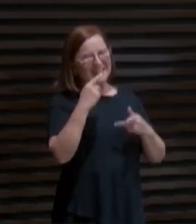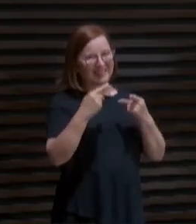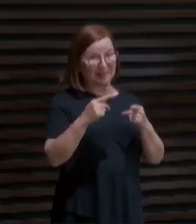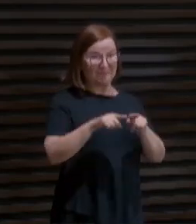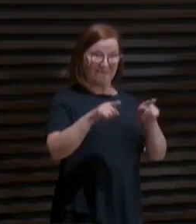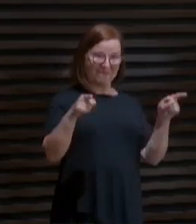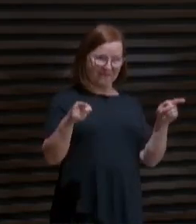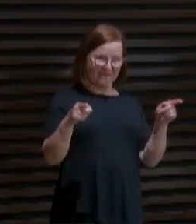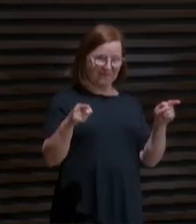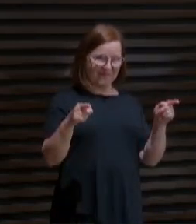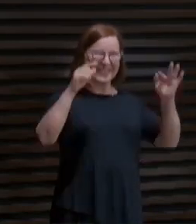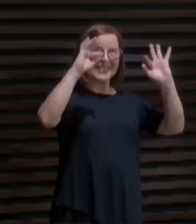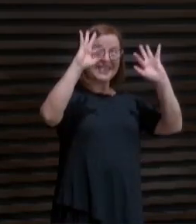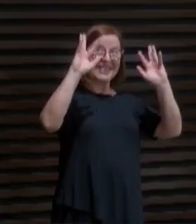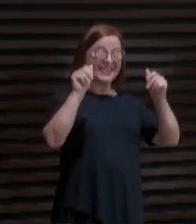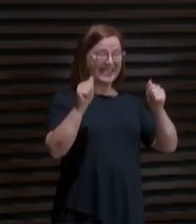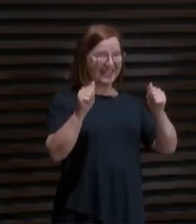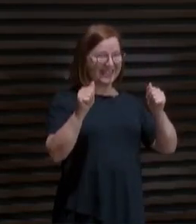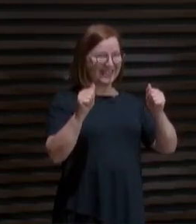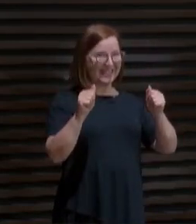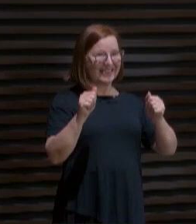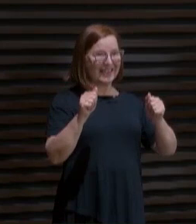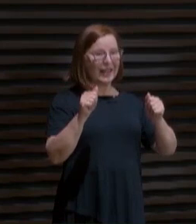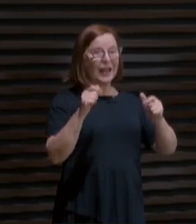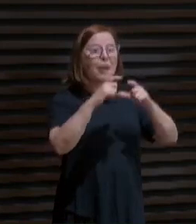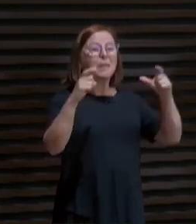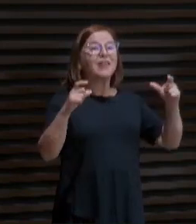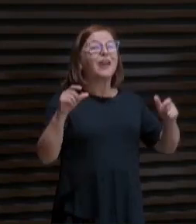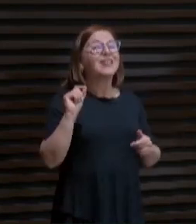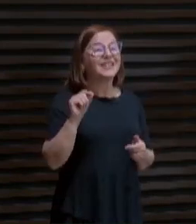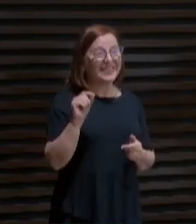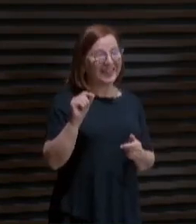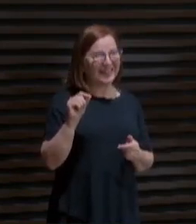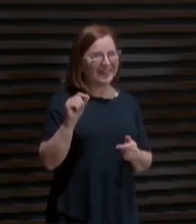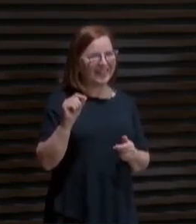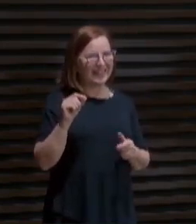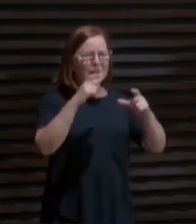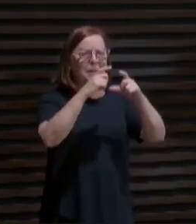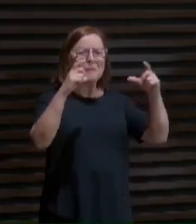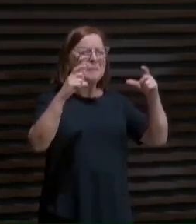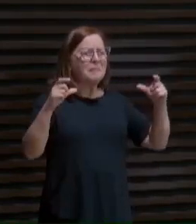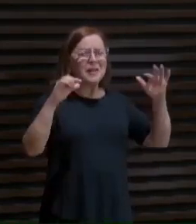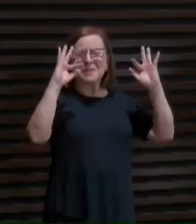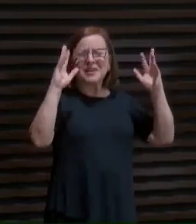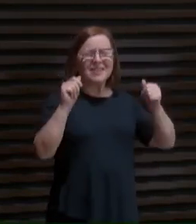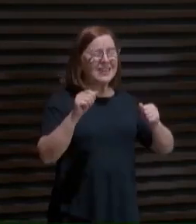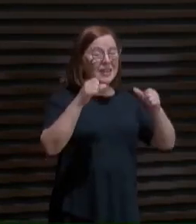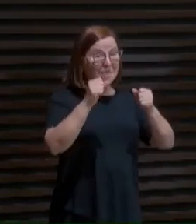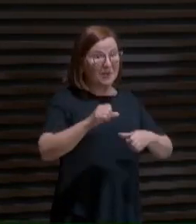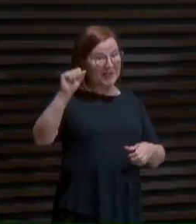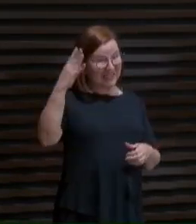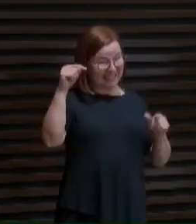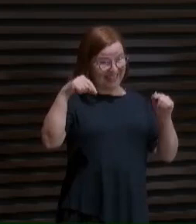Mas, das maravilhas, qual é a maior? Qual é a maior maravilha que pode acontecer